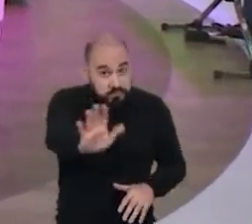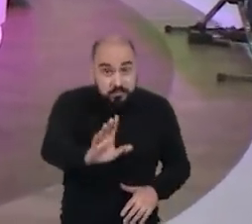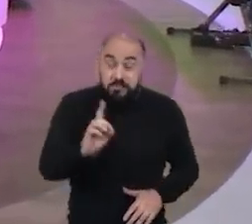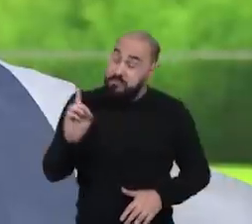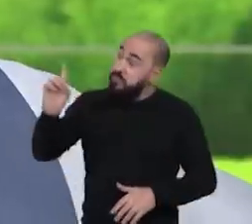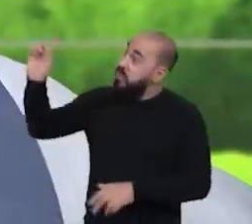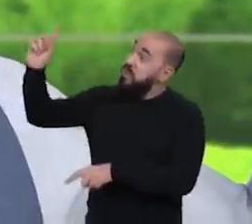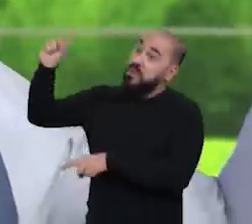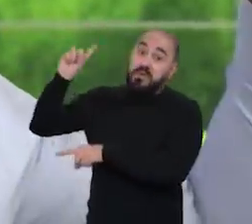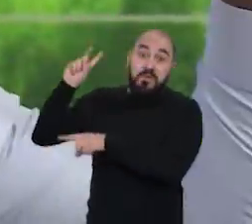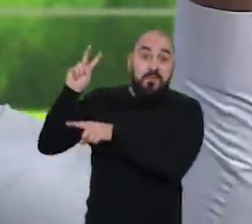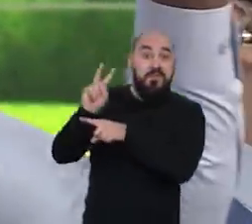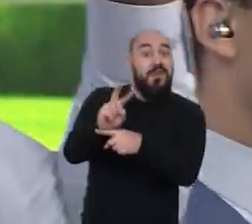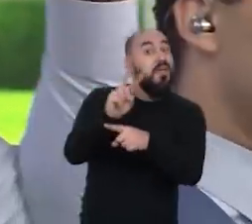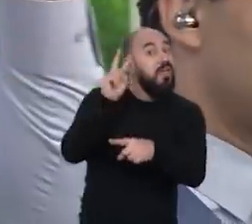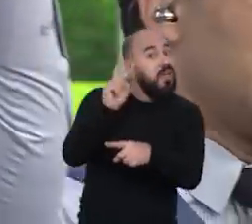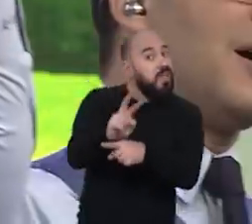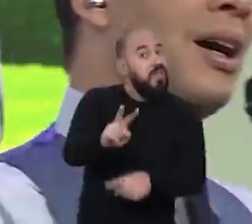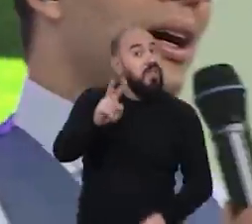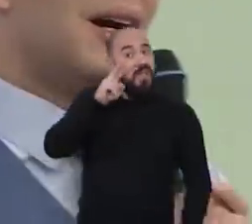vê.